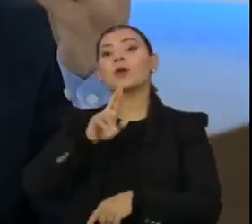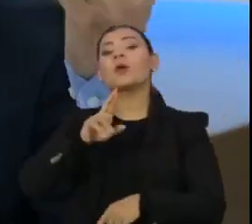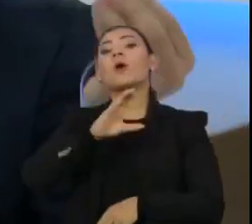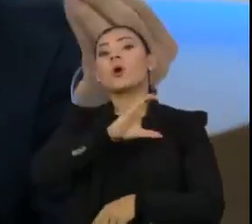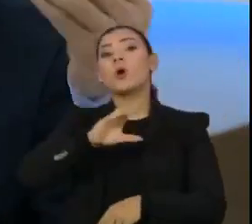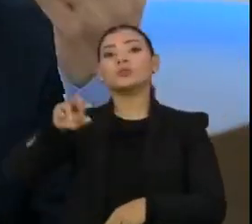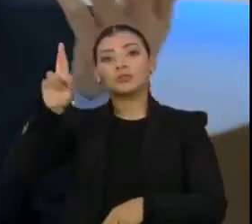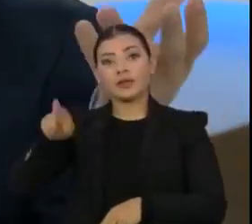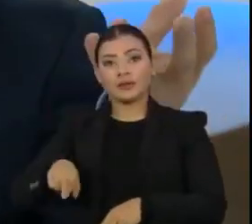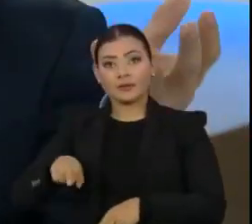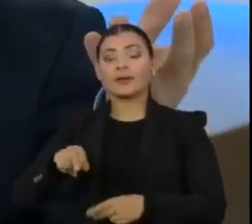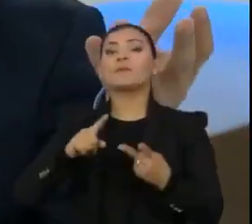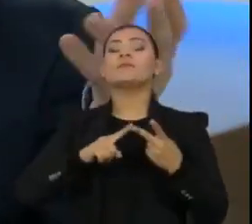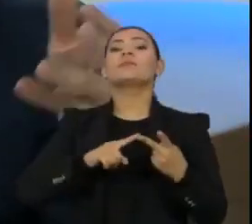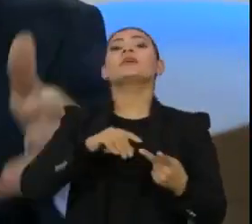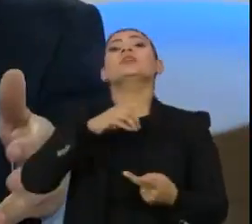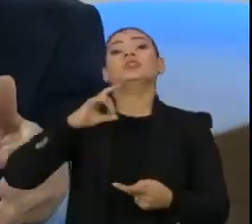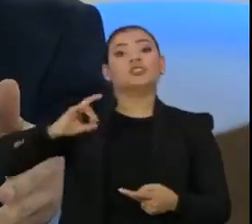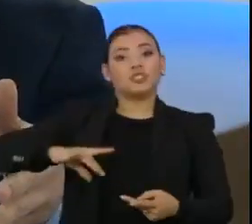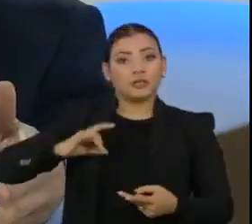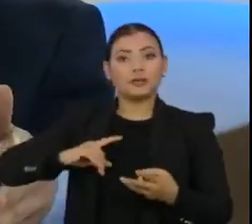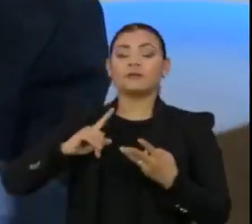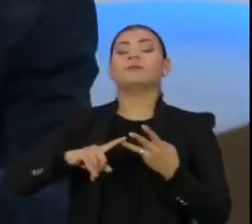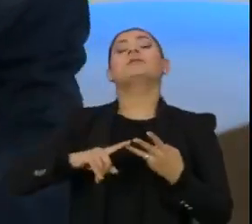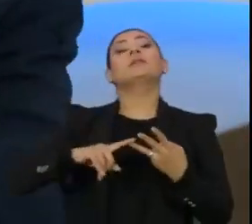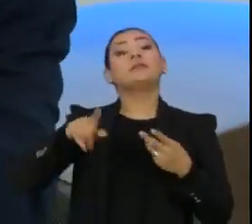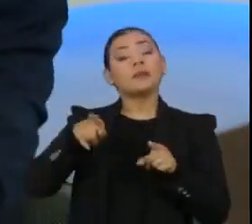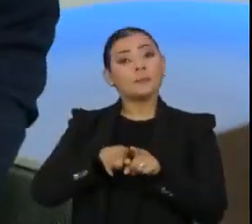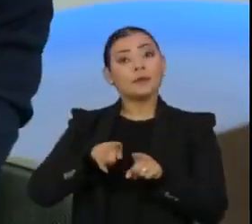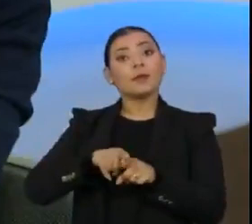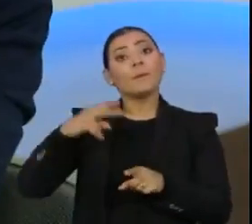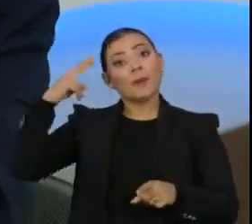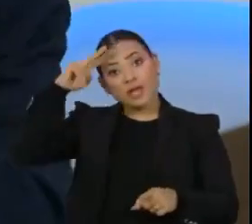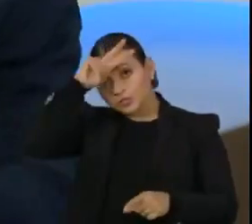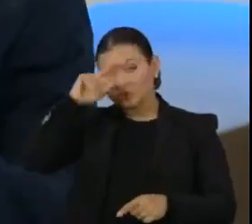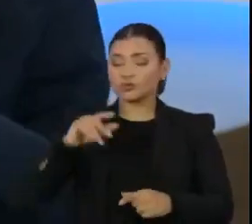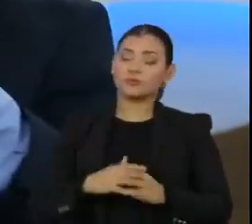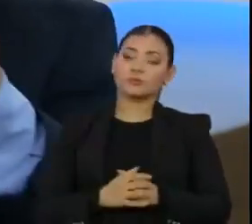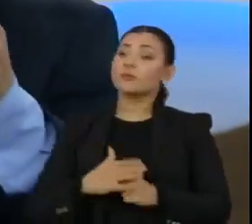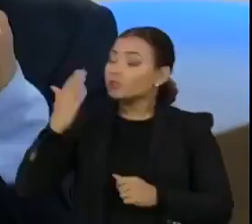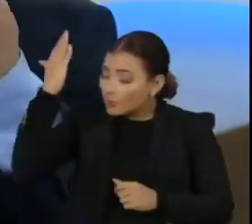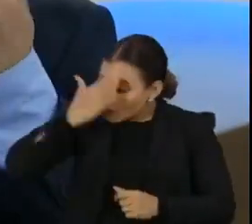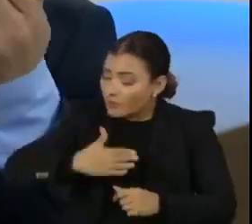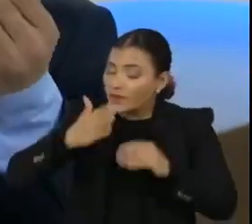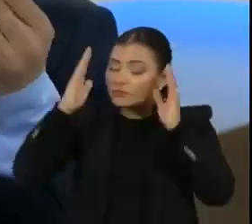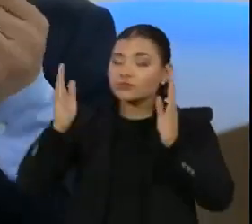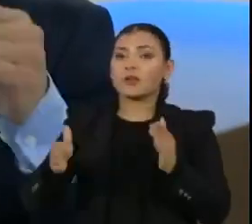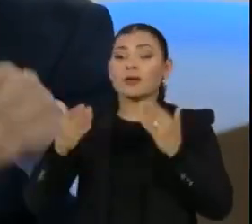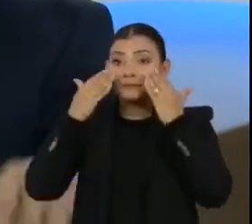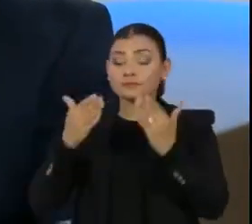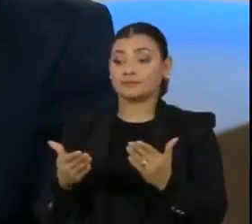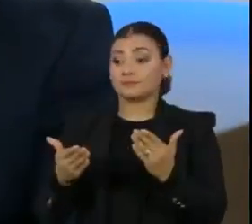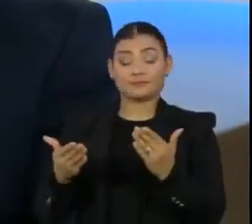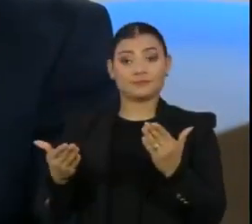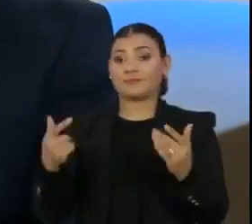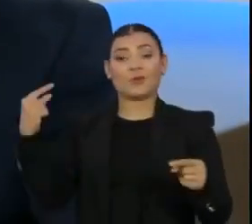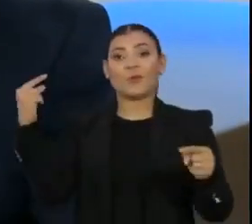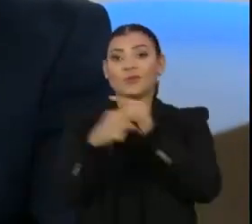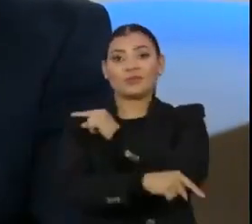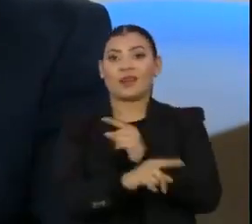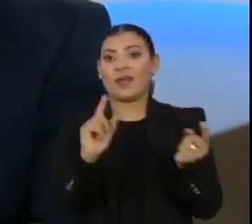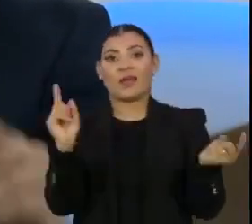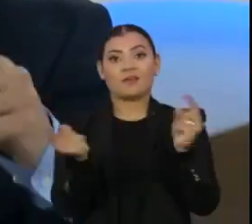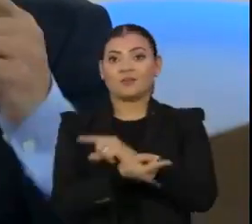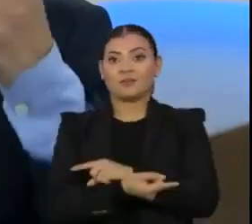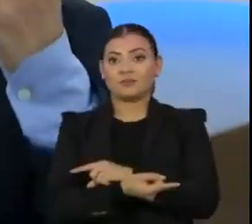América Latina, chilenos e mexicanos iniciaram. Estava comprovado isso. Veja, é paradoxal que o governo